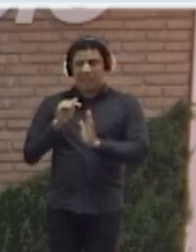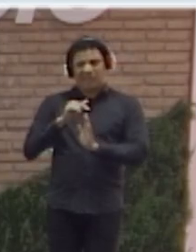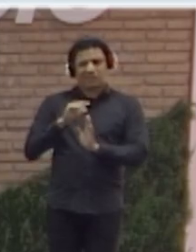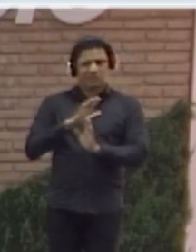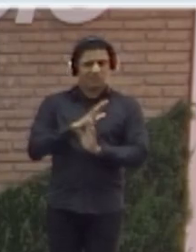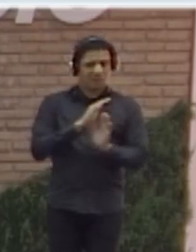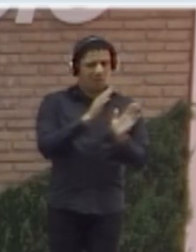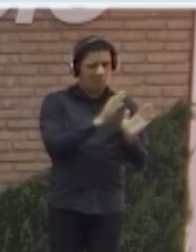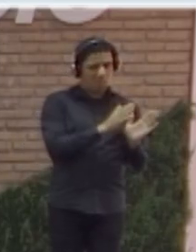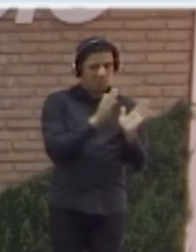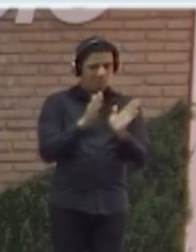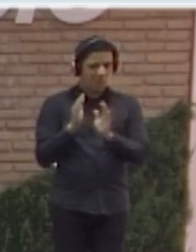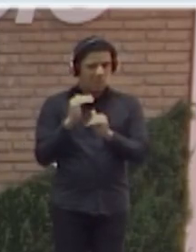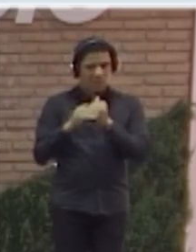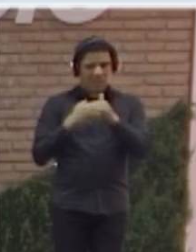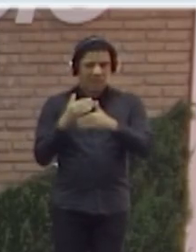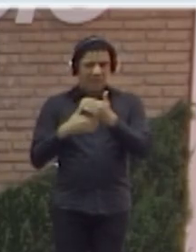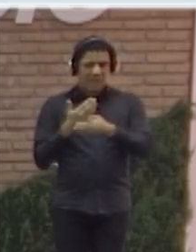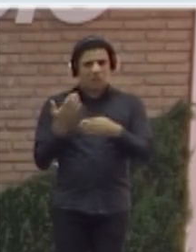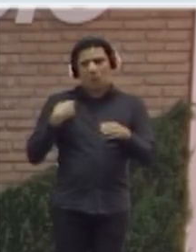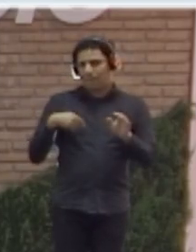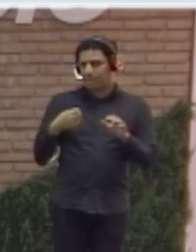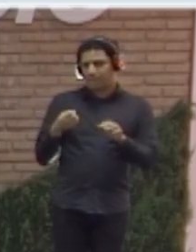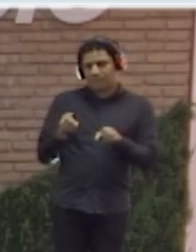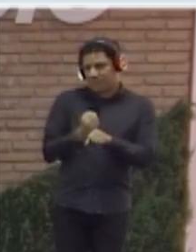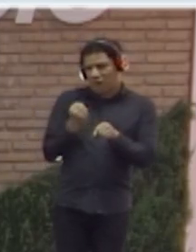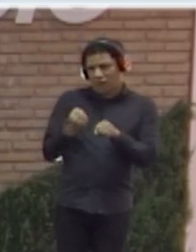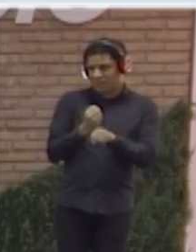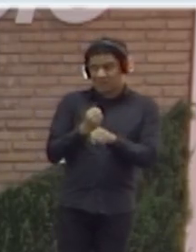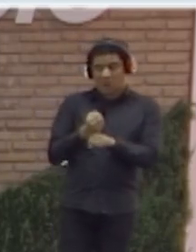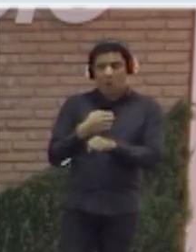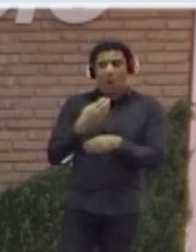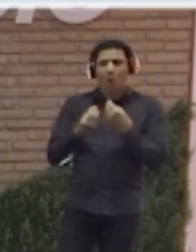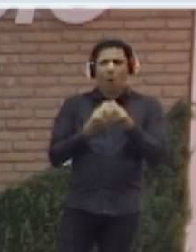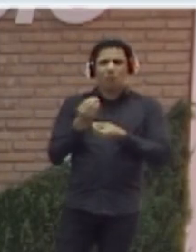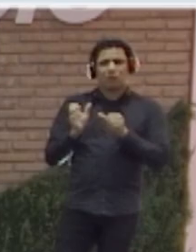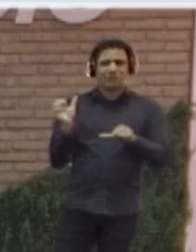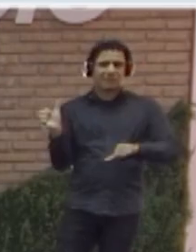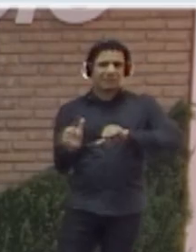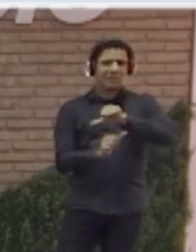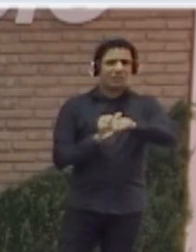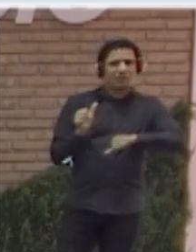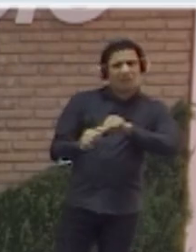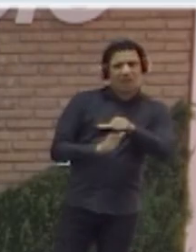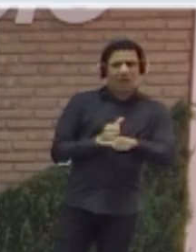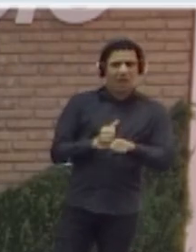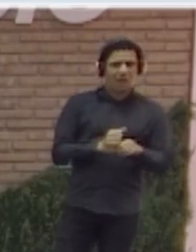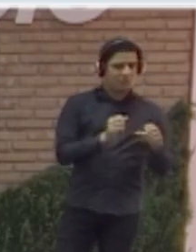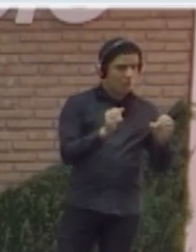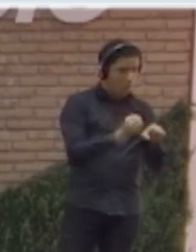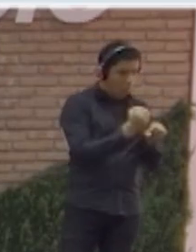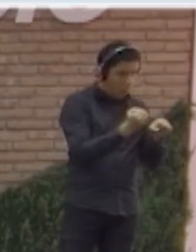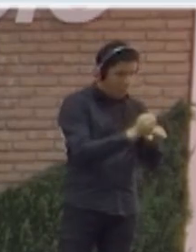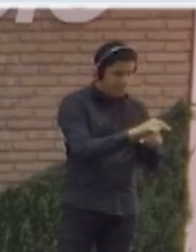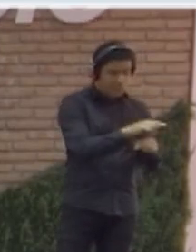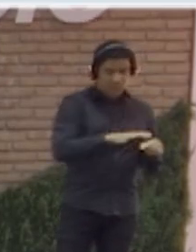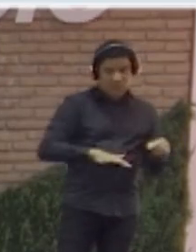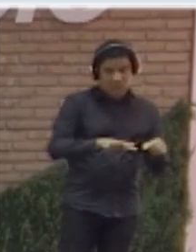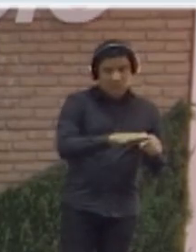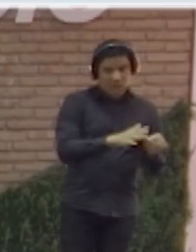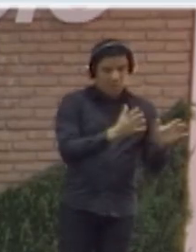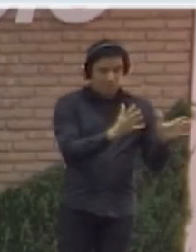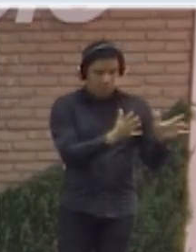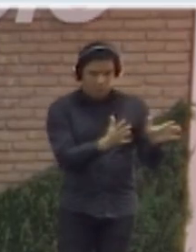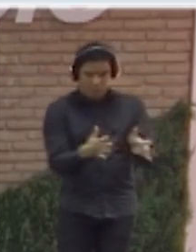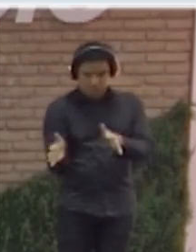dizer, fabris, ou no qual você transforma a obra realmente numa linha de produção